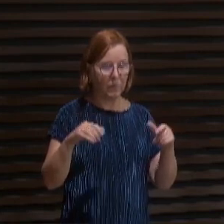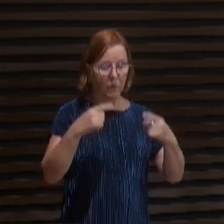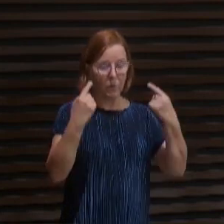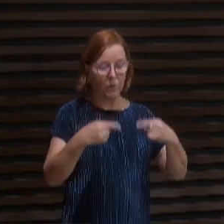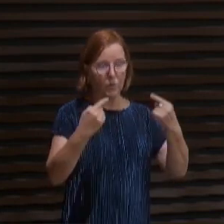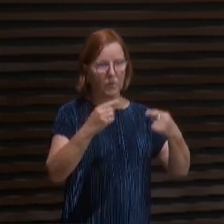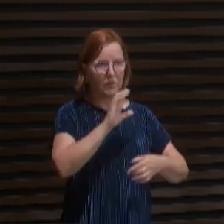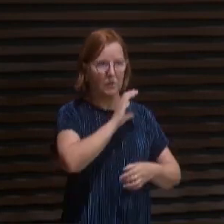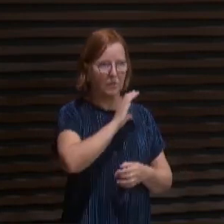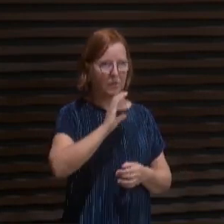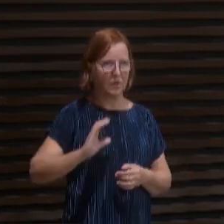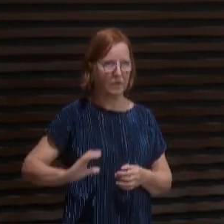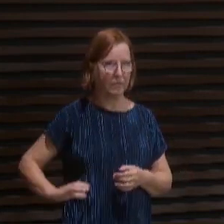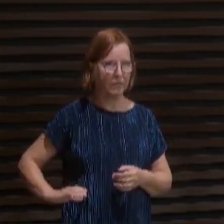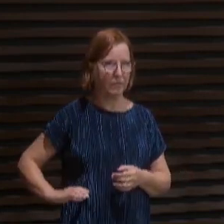anticristo.